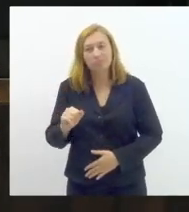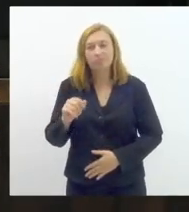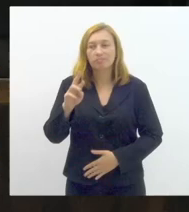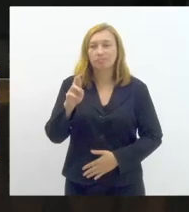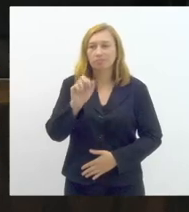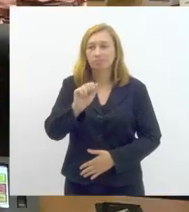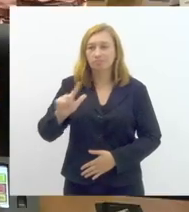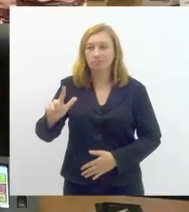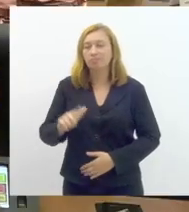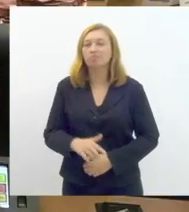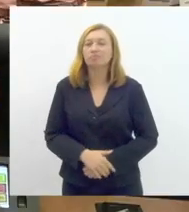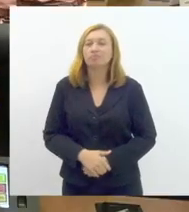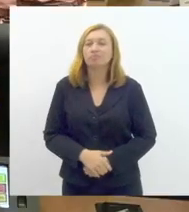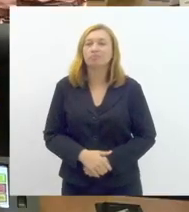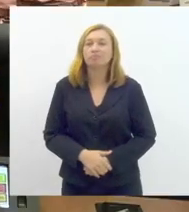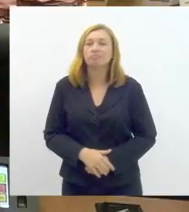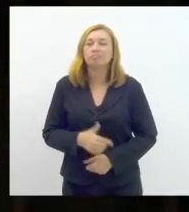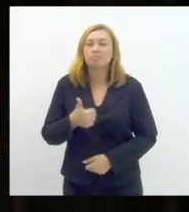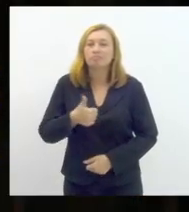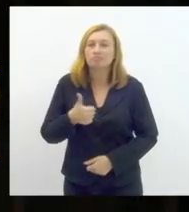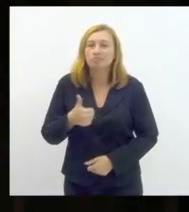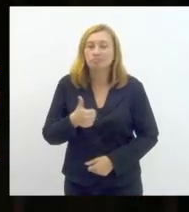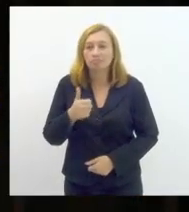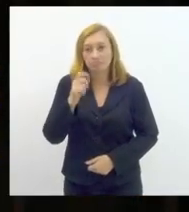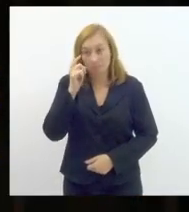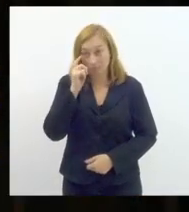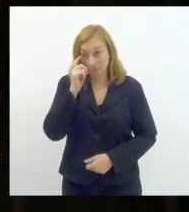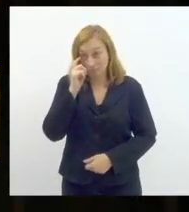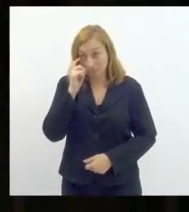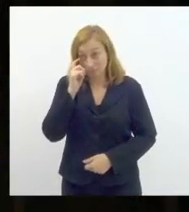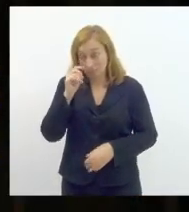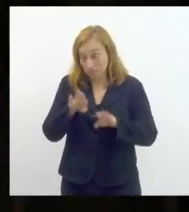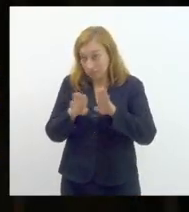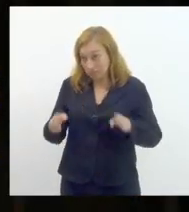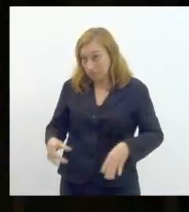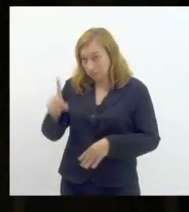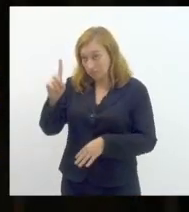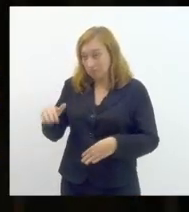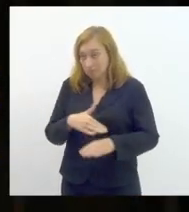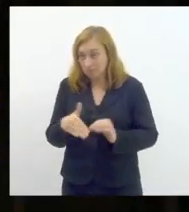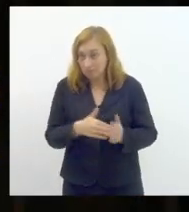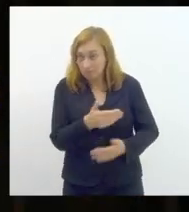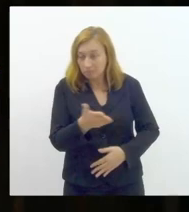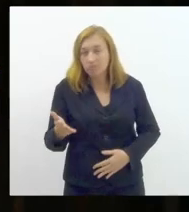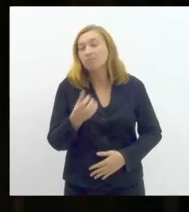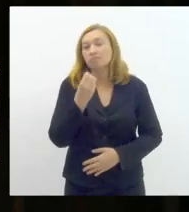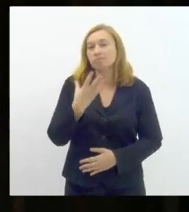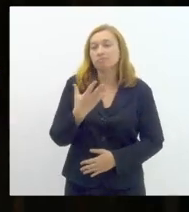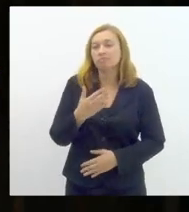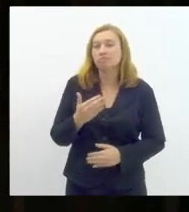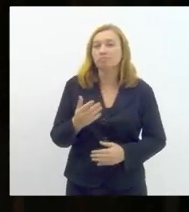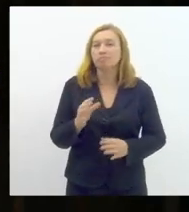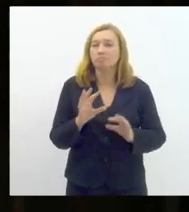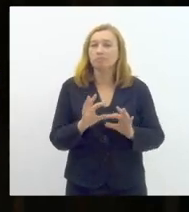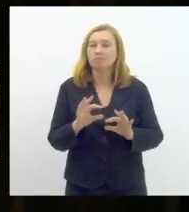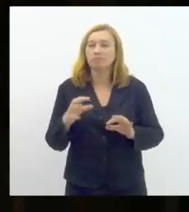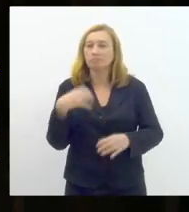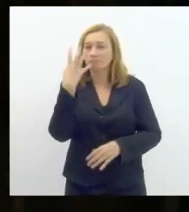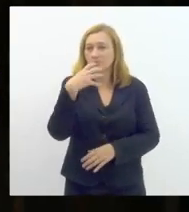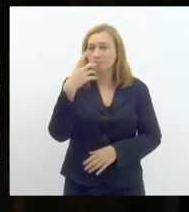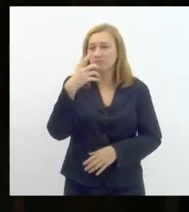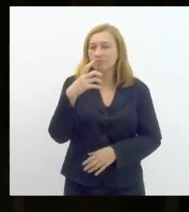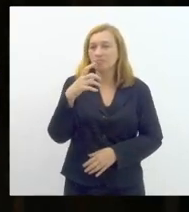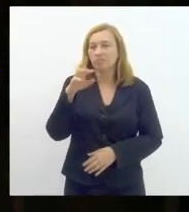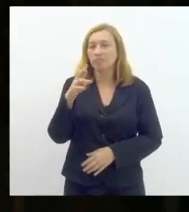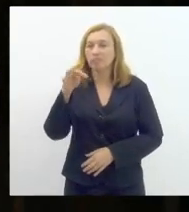Gabriel. Primeiramente, eu gostaria de cumprimentar a mesa diretora e todos aqui presentes. Bom, eu separei um trecho da música do Renato